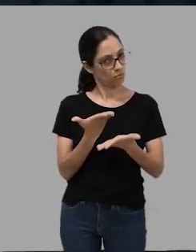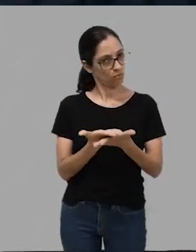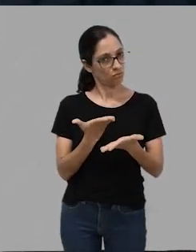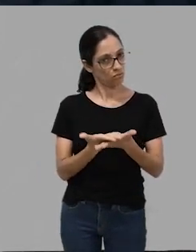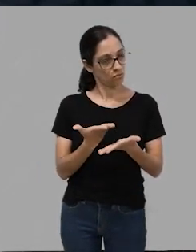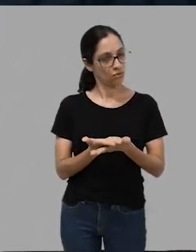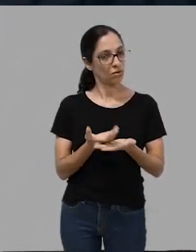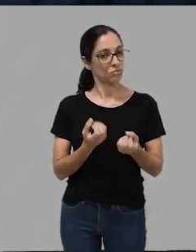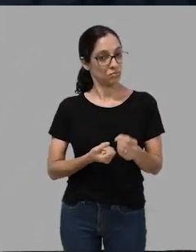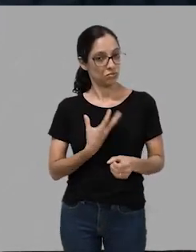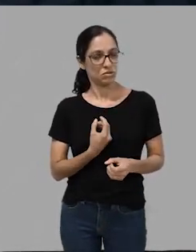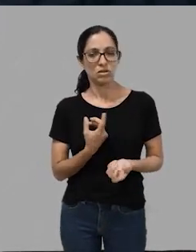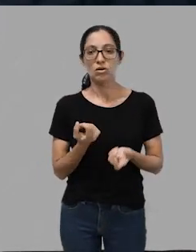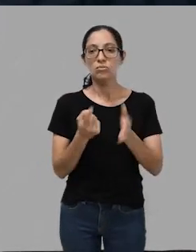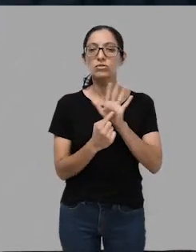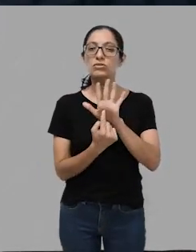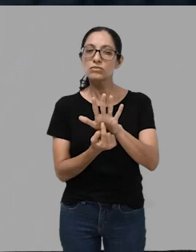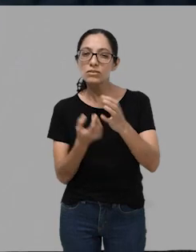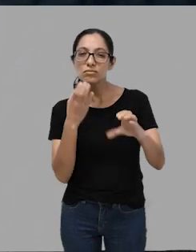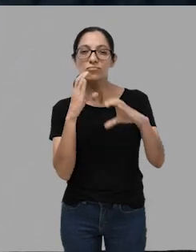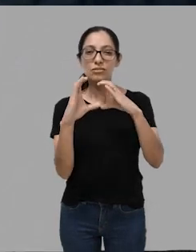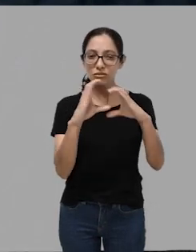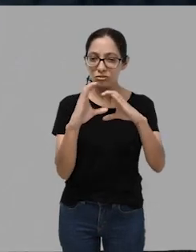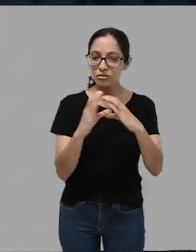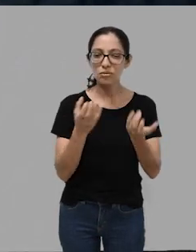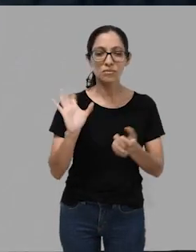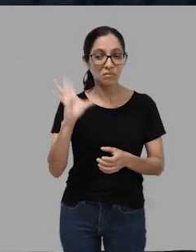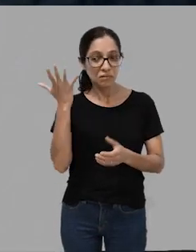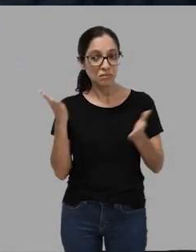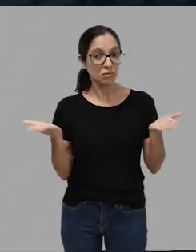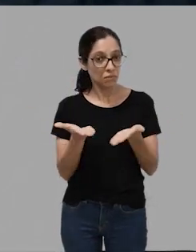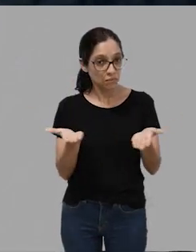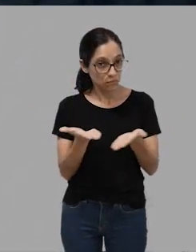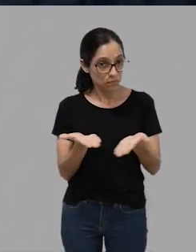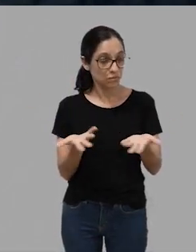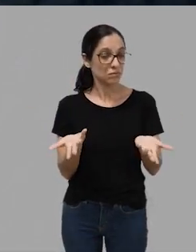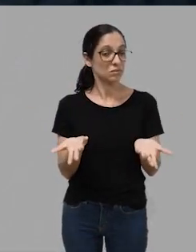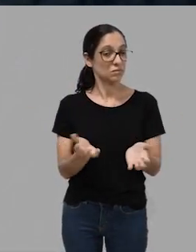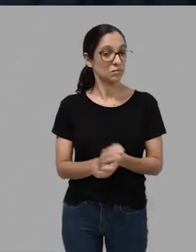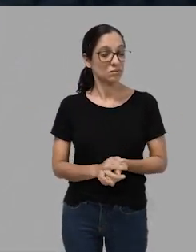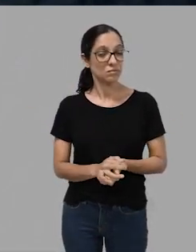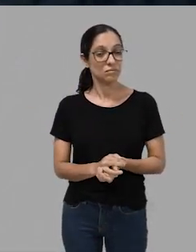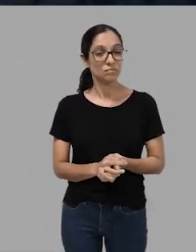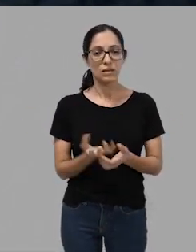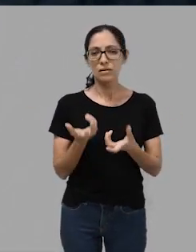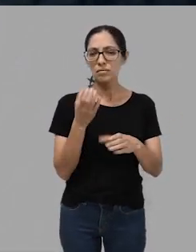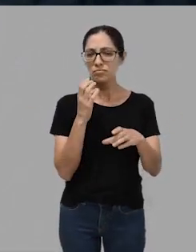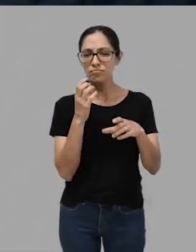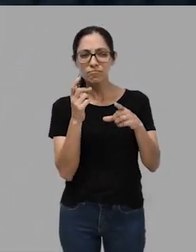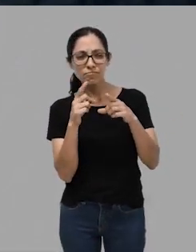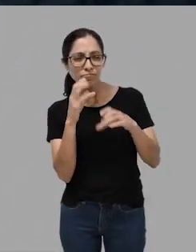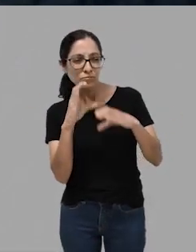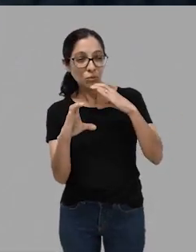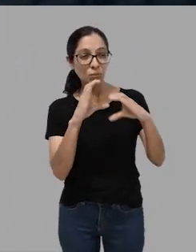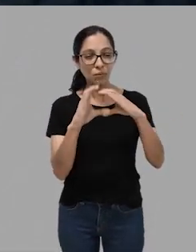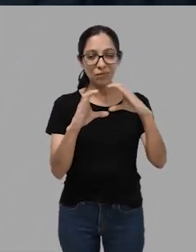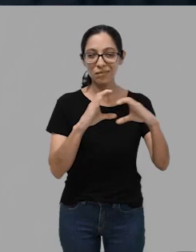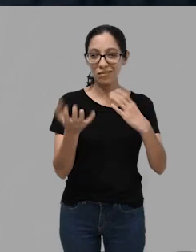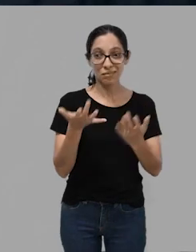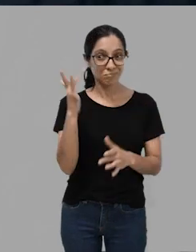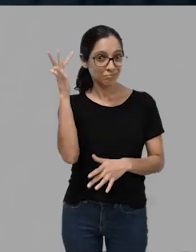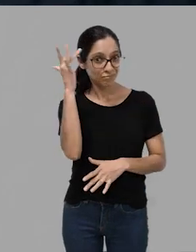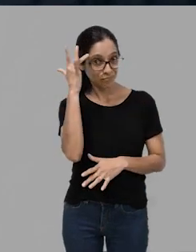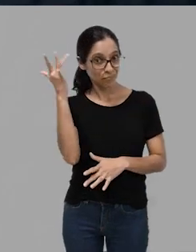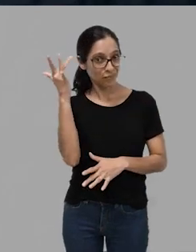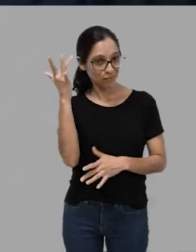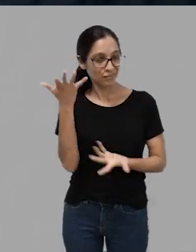disso eu trouxe canções canções atuais né Produções bem contemporâneas músicas que estão aí no hit do momento inclusive